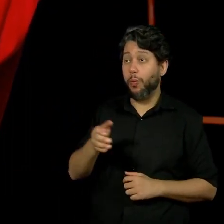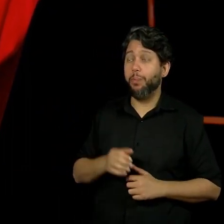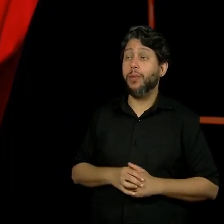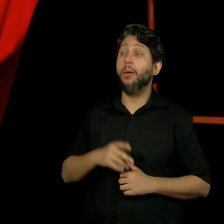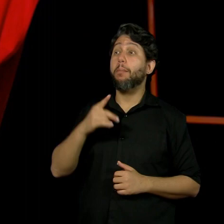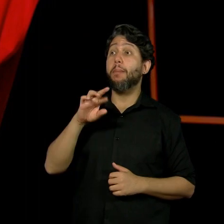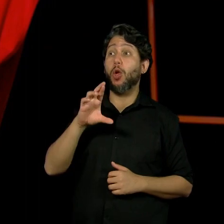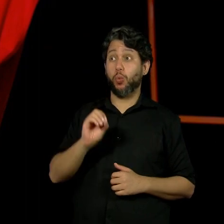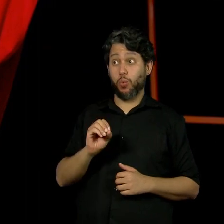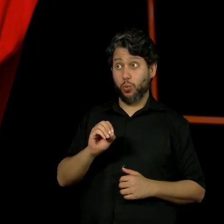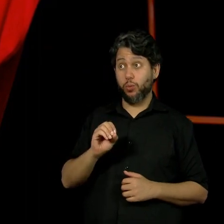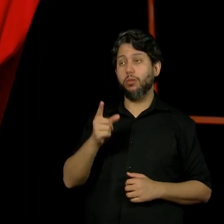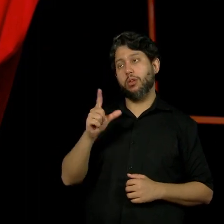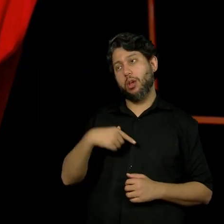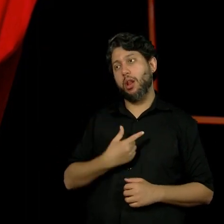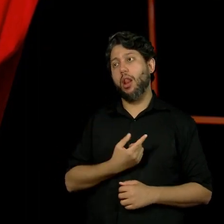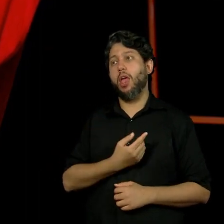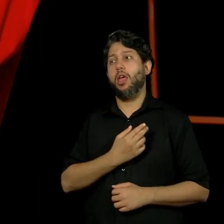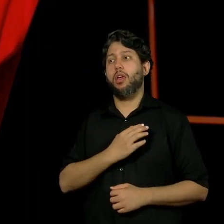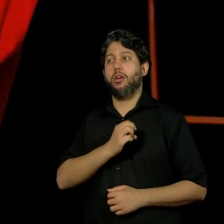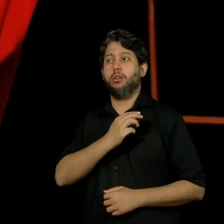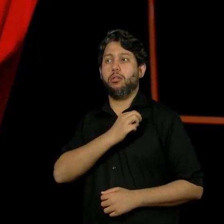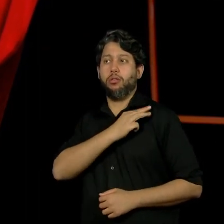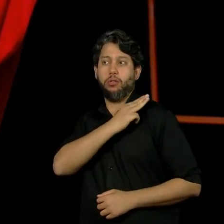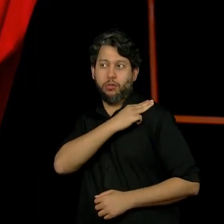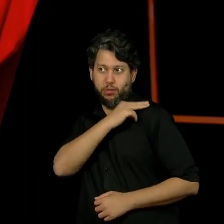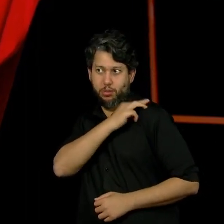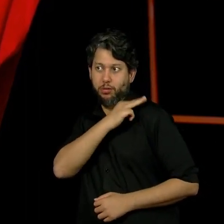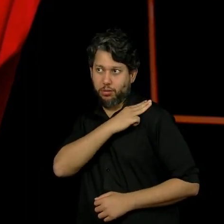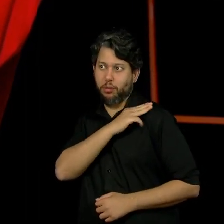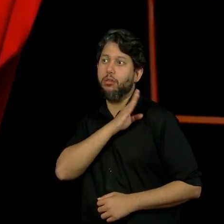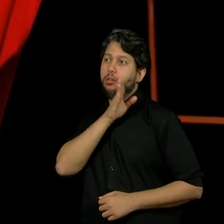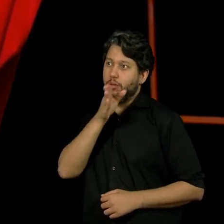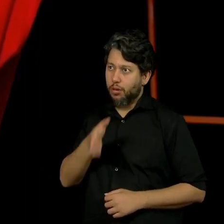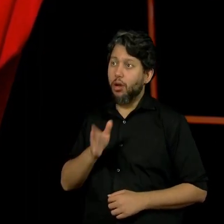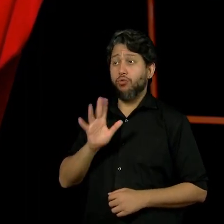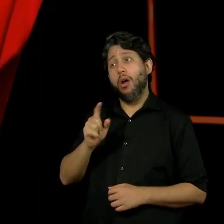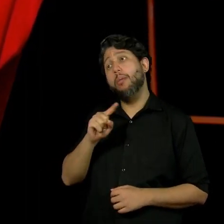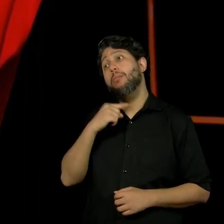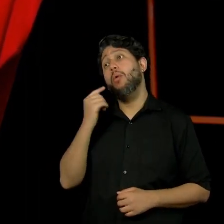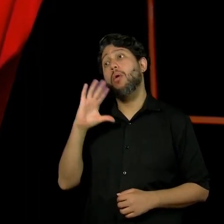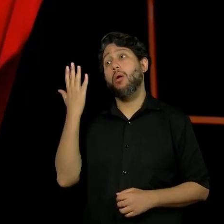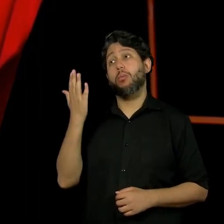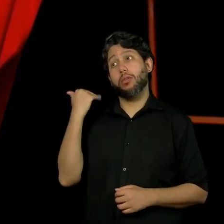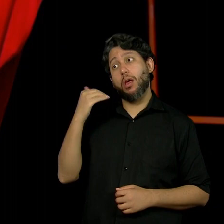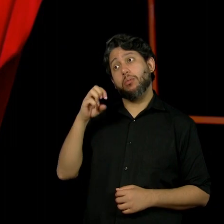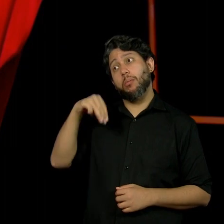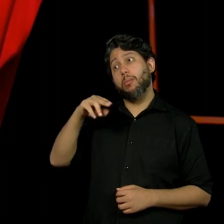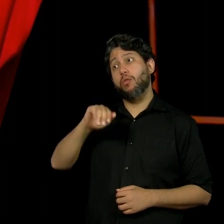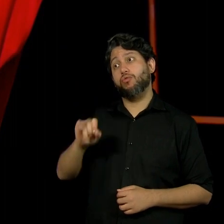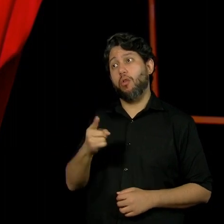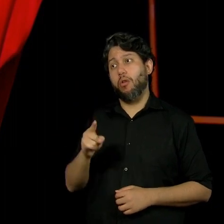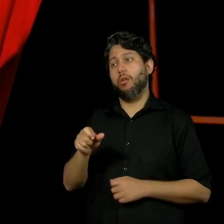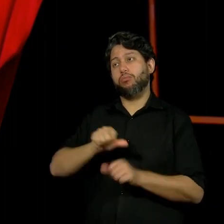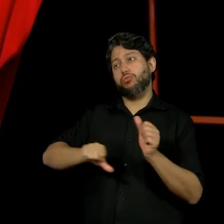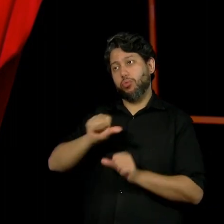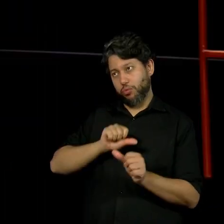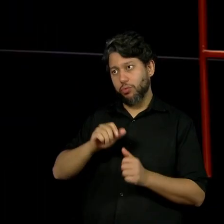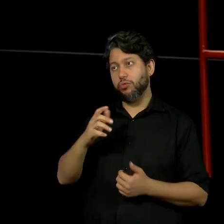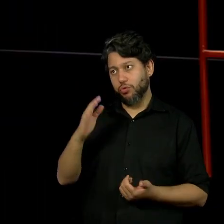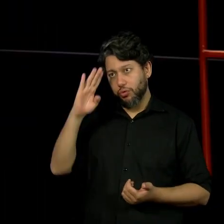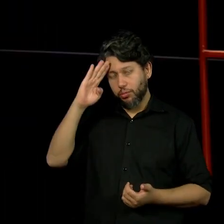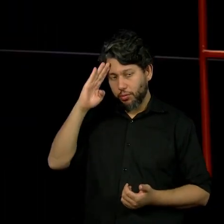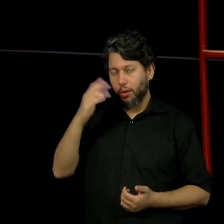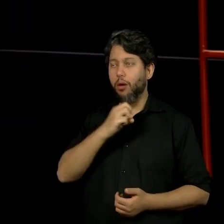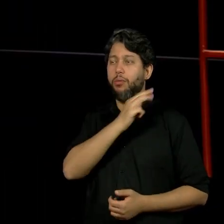Luiz Araújo Braga, o general, depois general, comandante do 2º Exército aqui, ele já falecido, era major então, e a gente conduzia